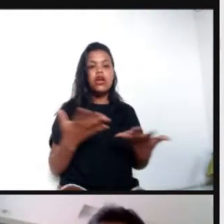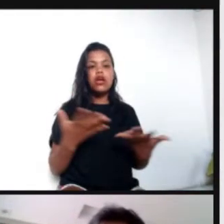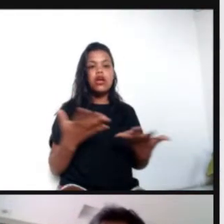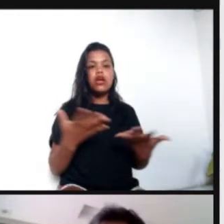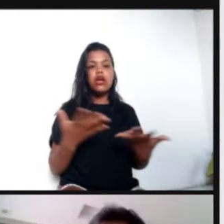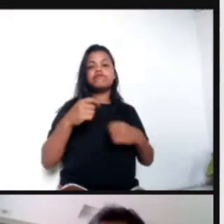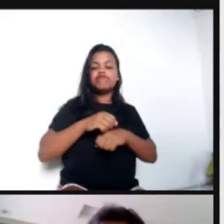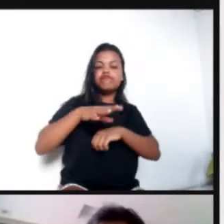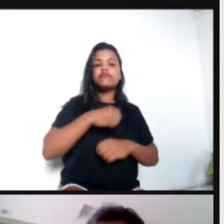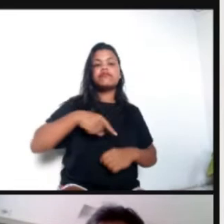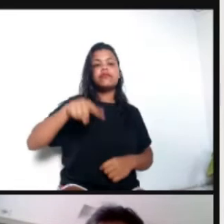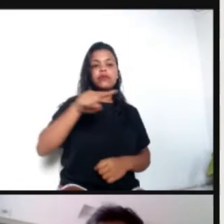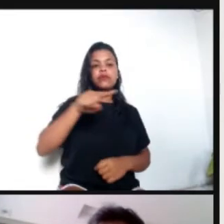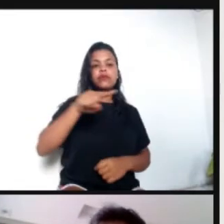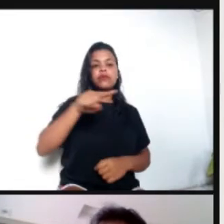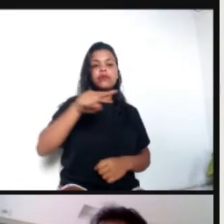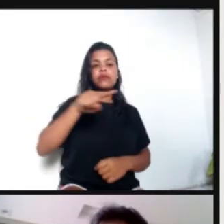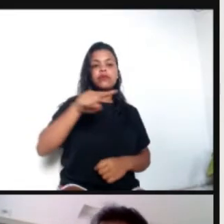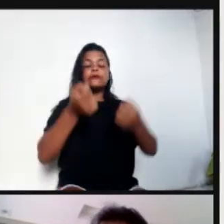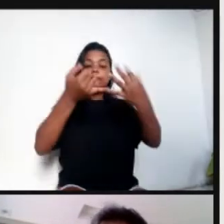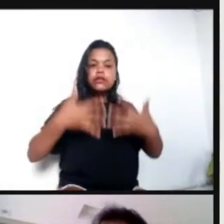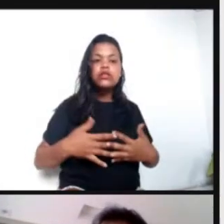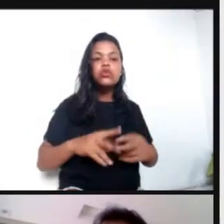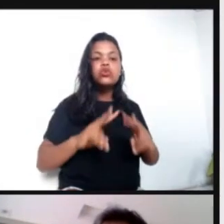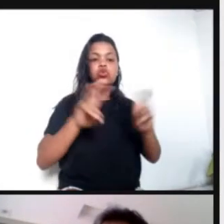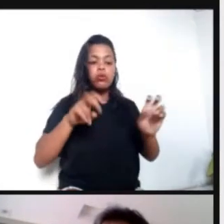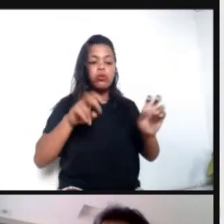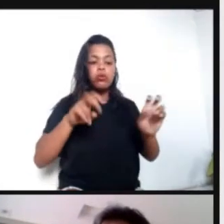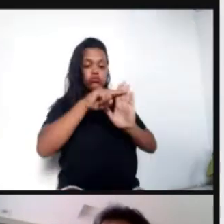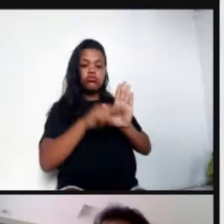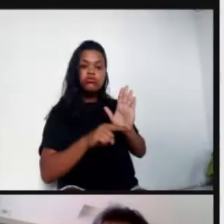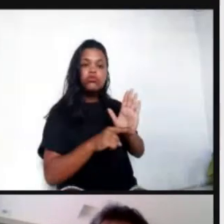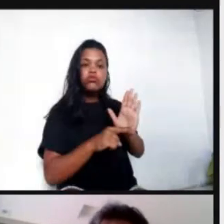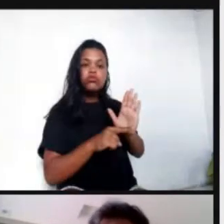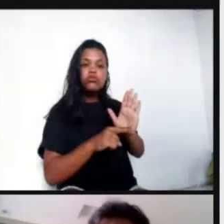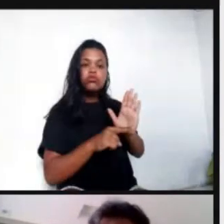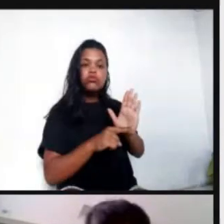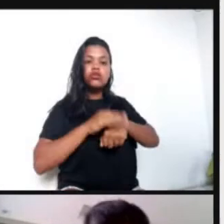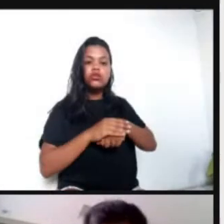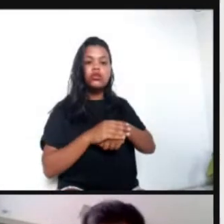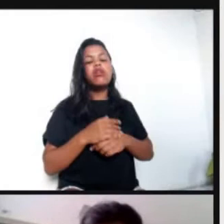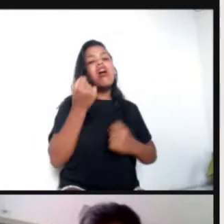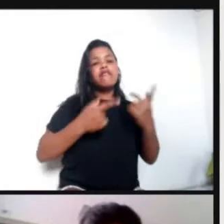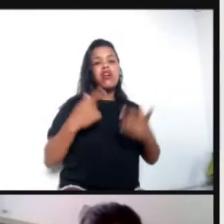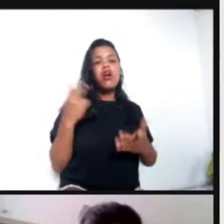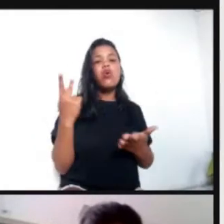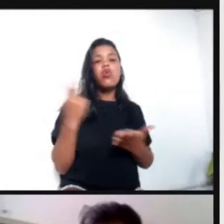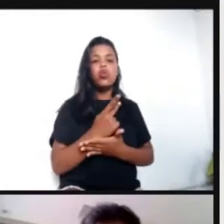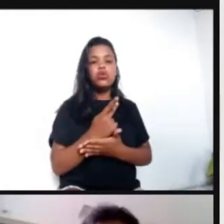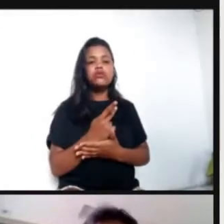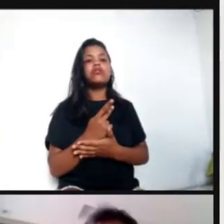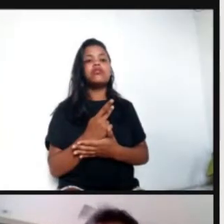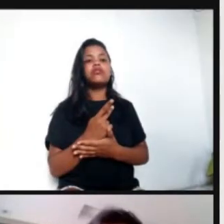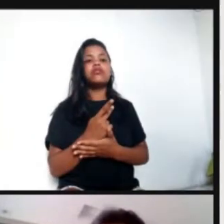embaixo, a escala de tempo está colocando em dias. Então, ela geralmente acontece toda essa montagem da resposta imune